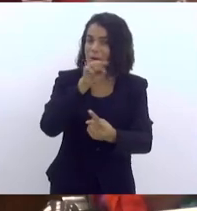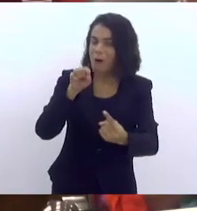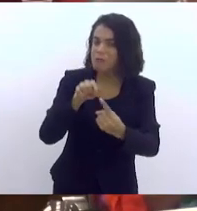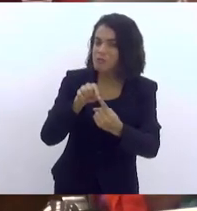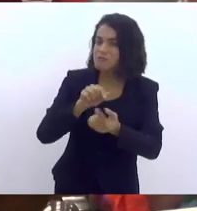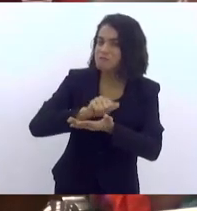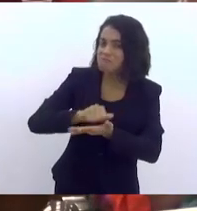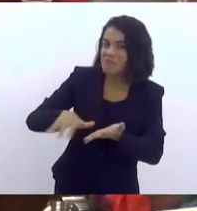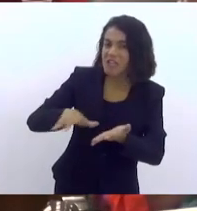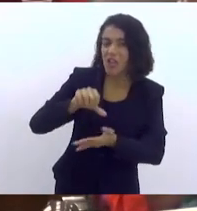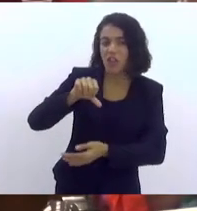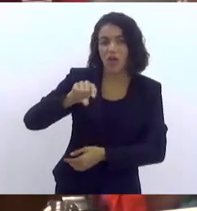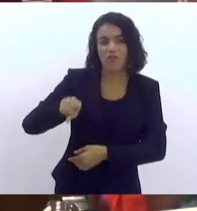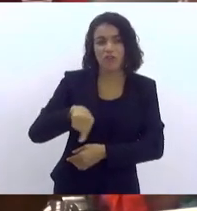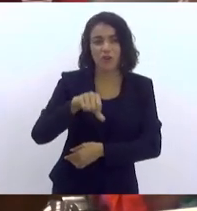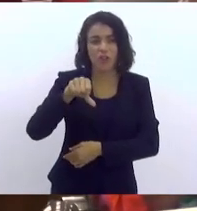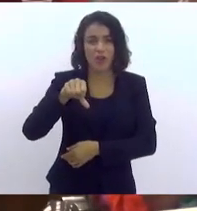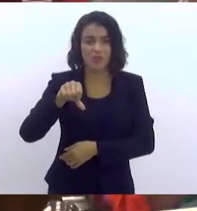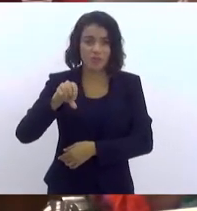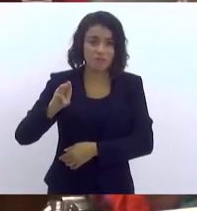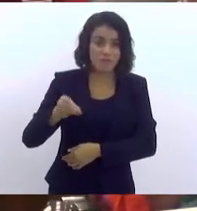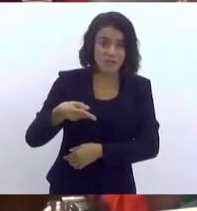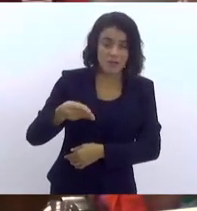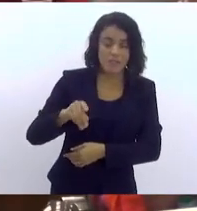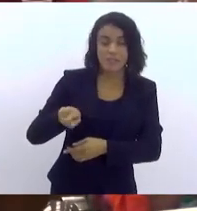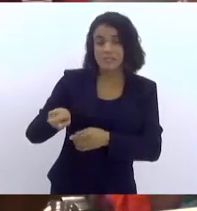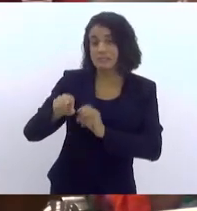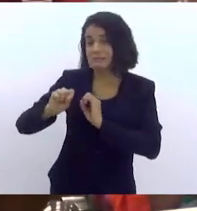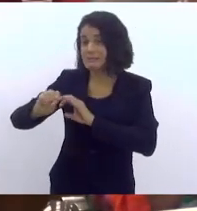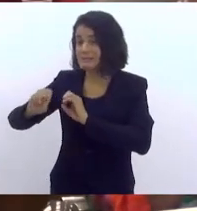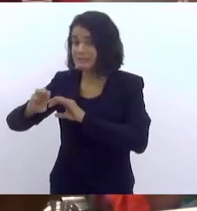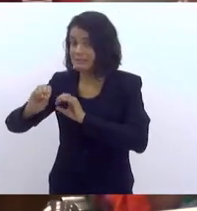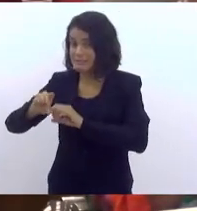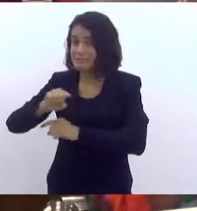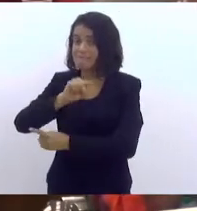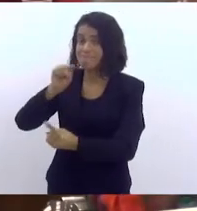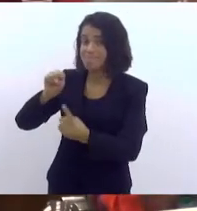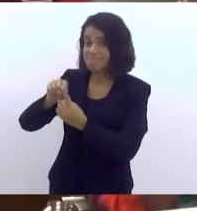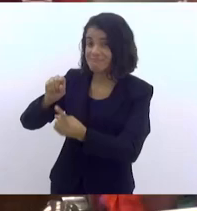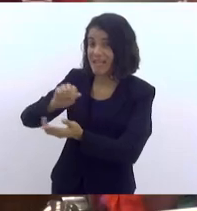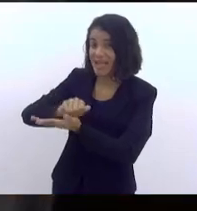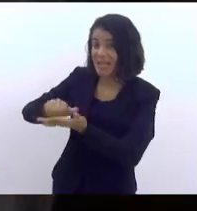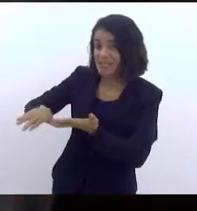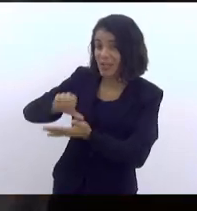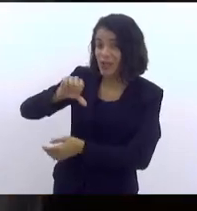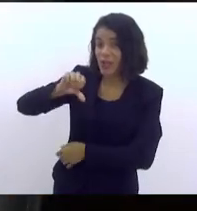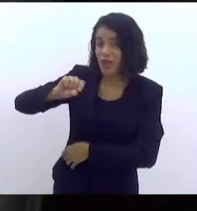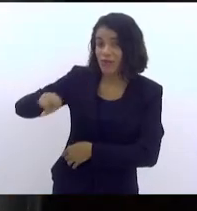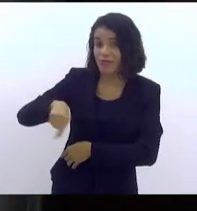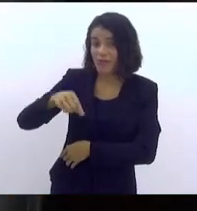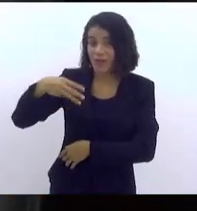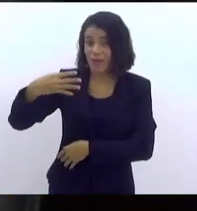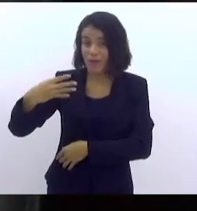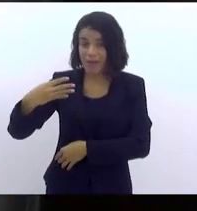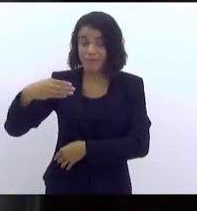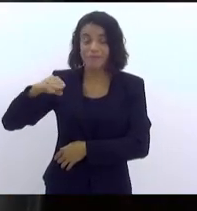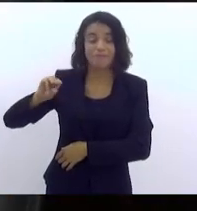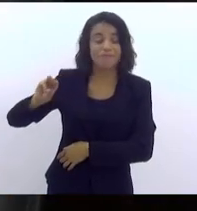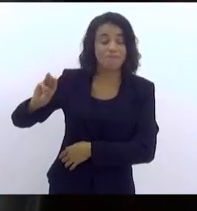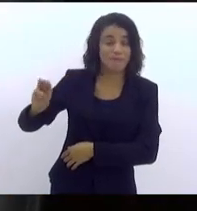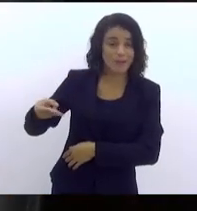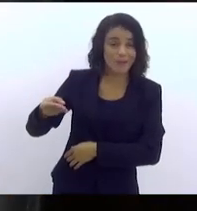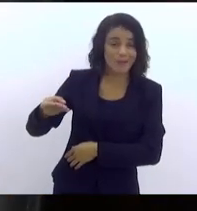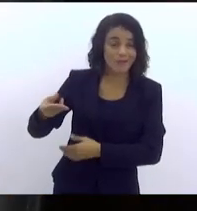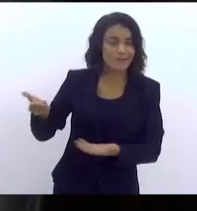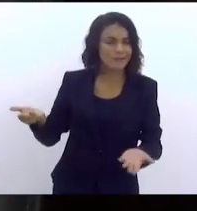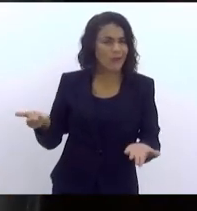gastar 9,9 bilhões e educação em que ele pretende gastar 9,4 bilhões então só